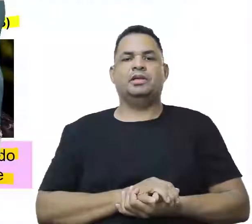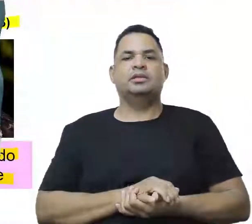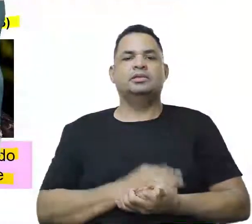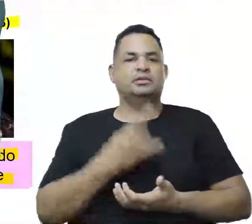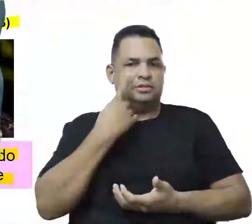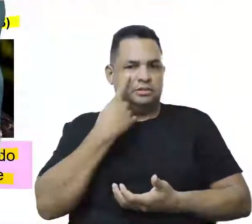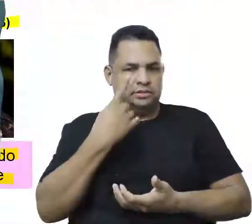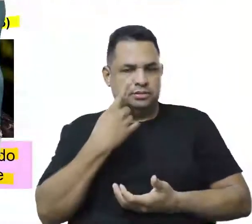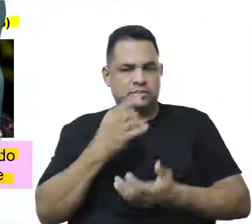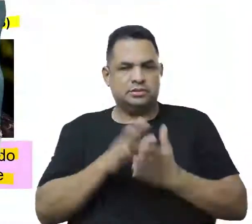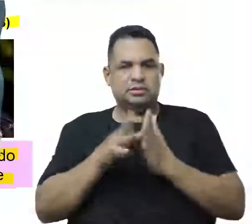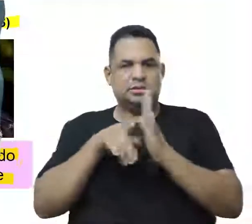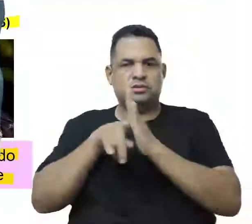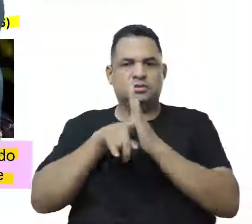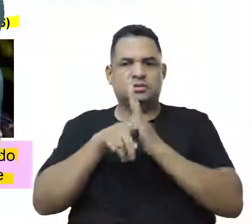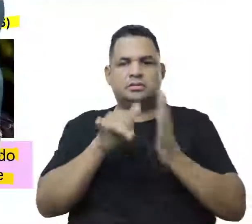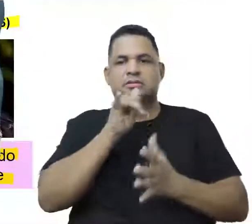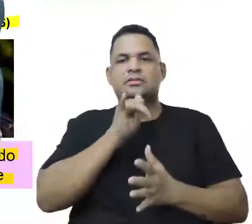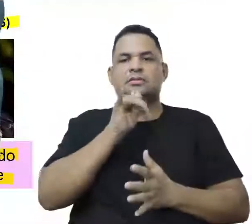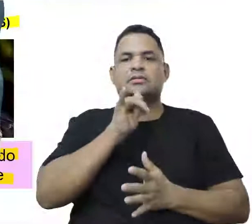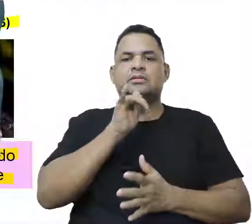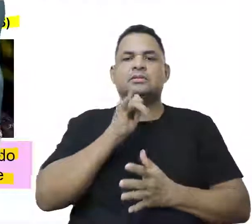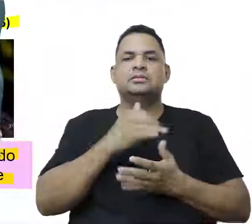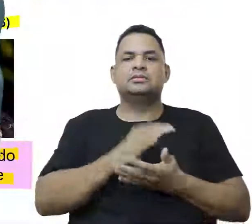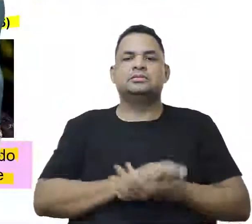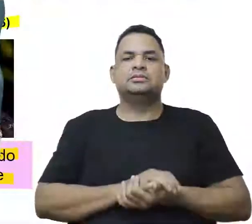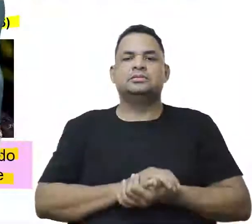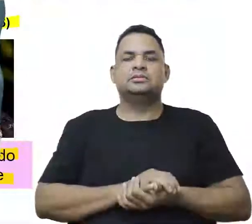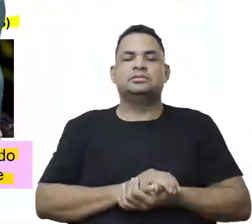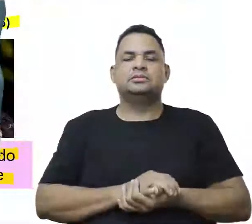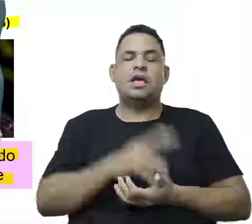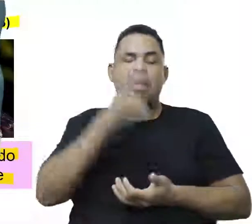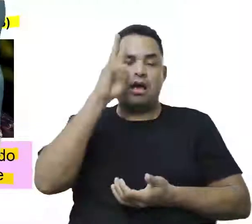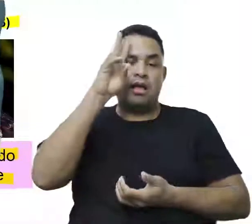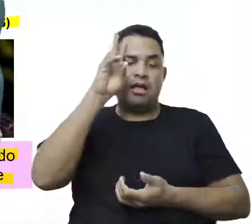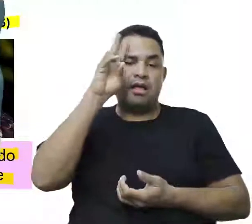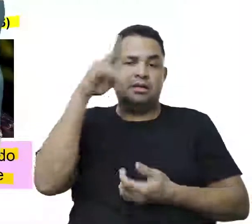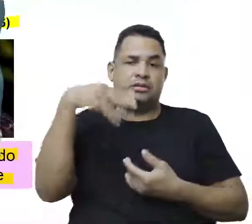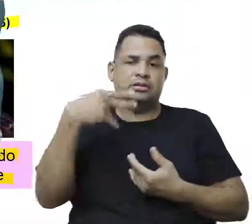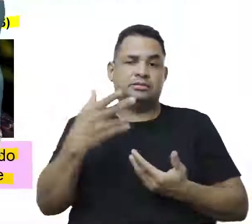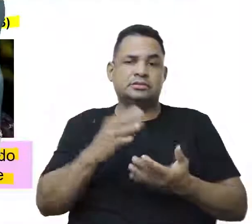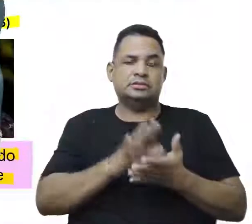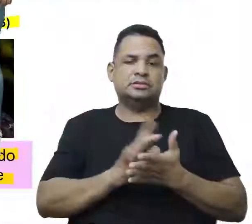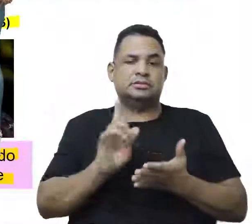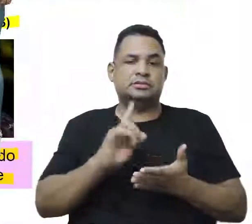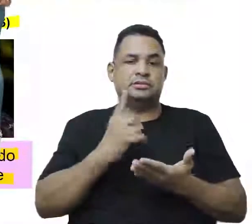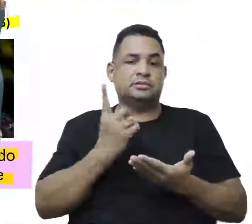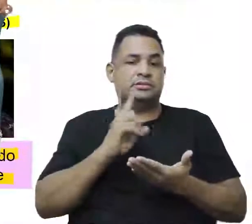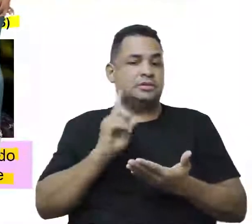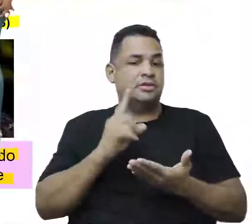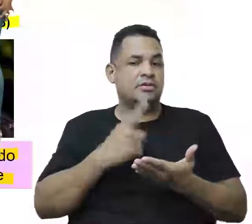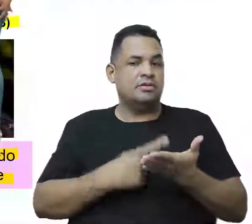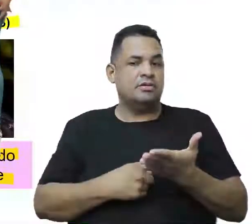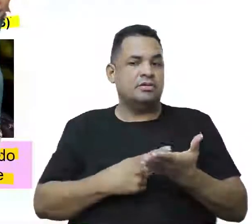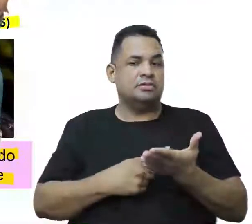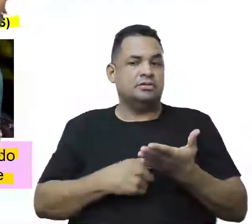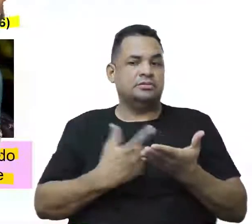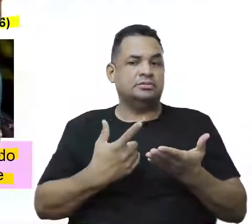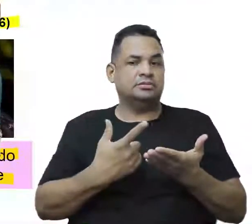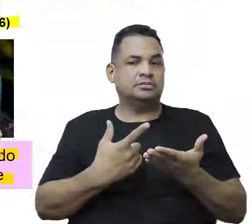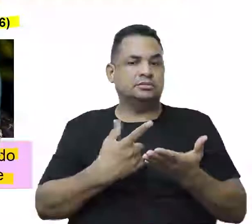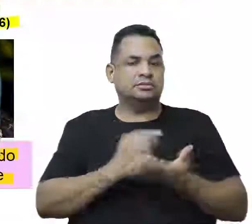nas análises, por exemplo... Você falou em equilíbrio, até lembrei não foi combinado, mas olha só o que